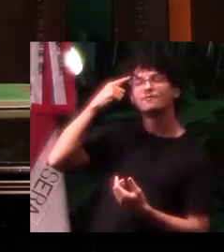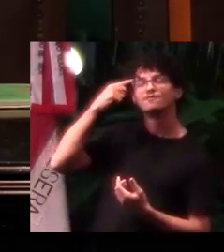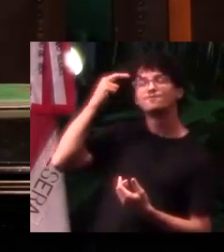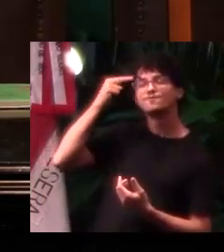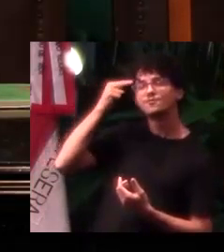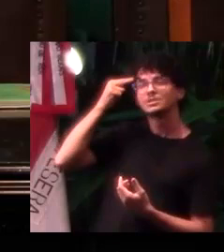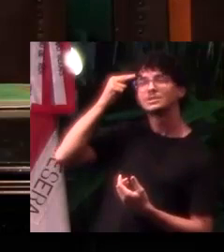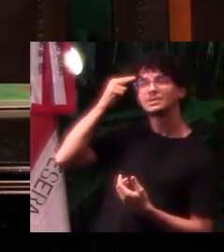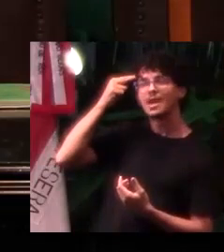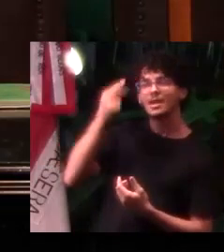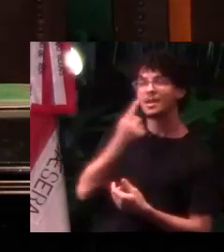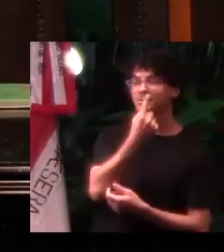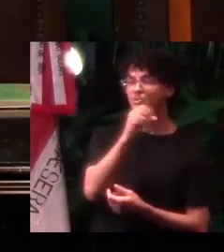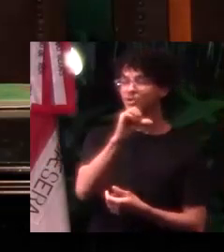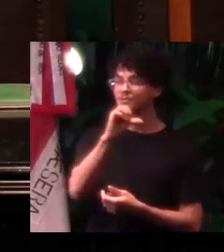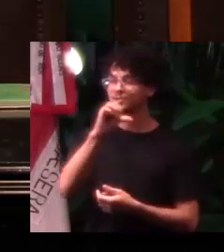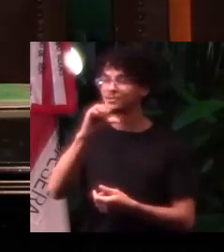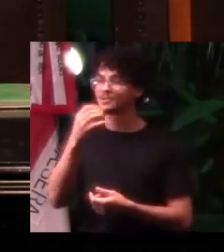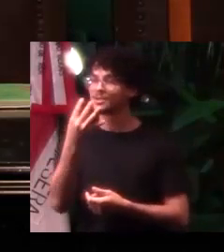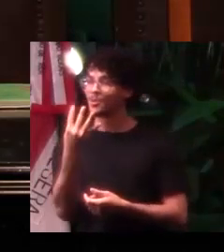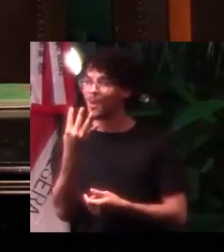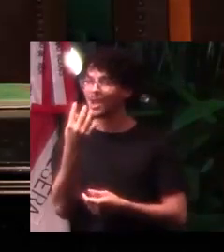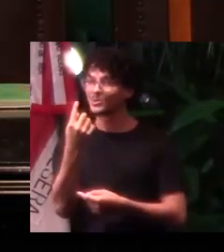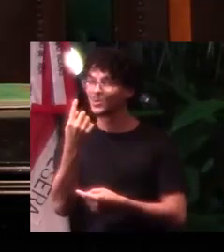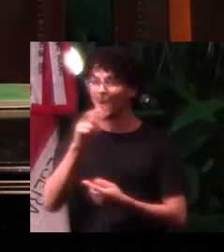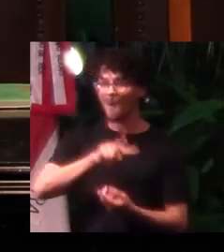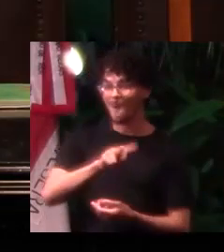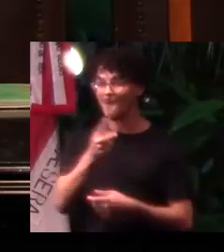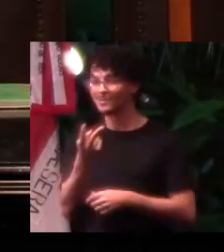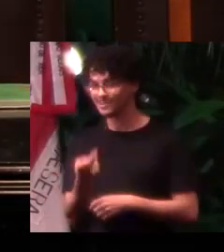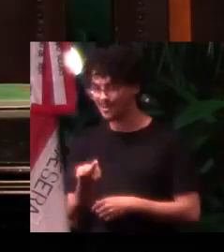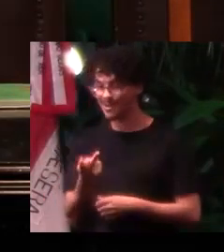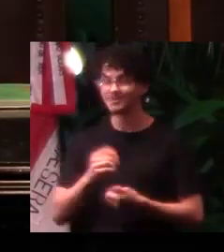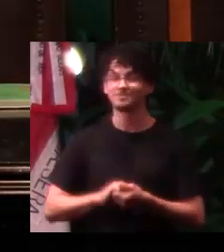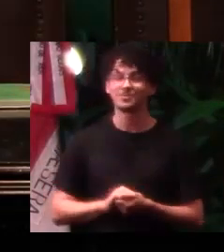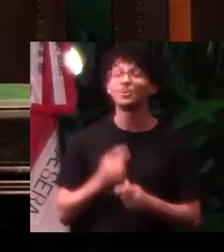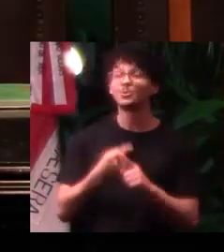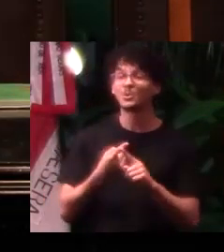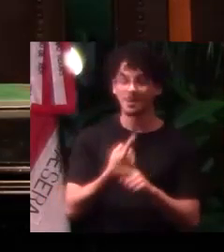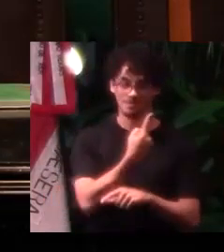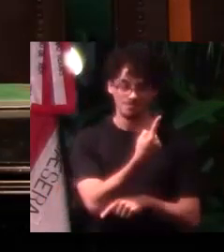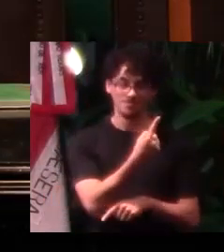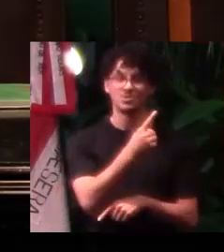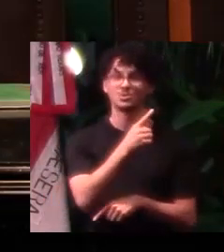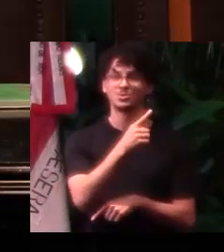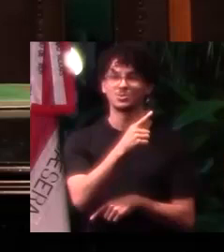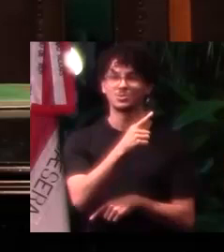1984 ao contrário. Porque no